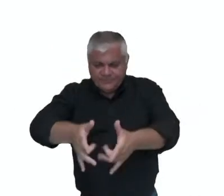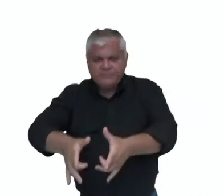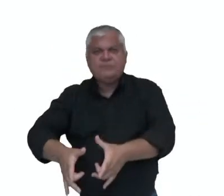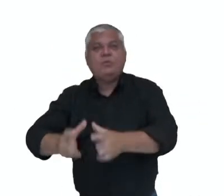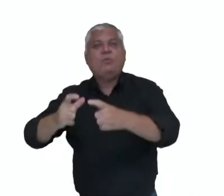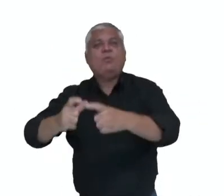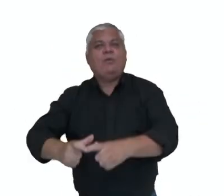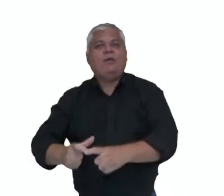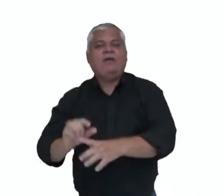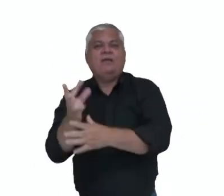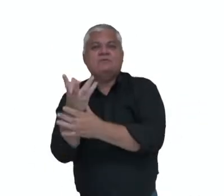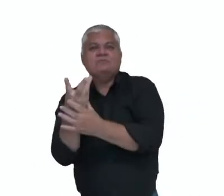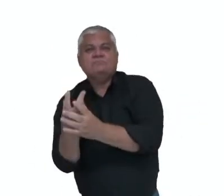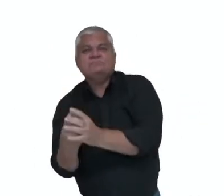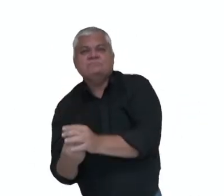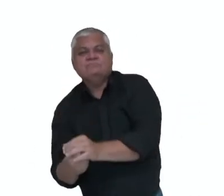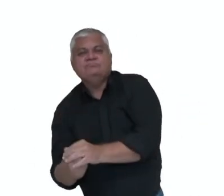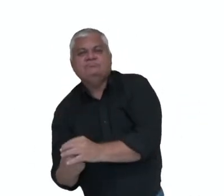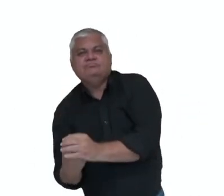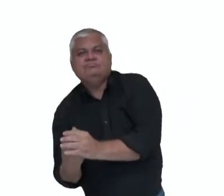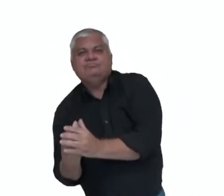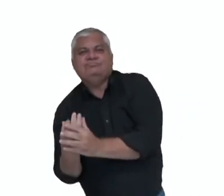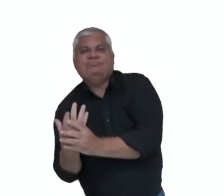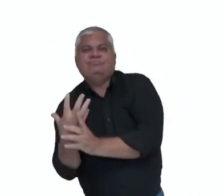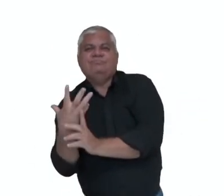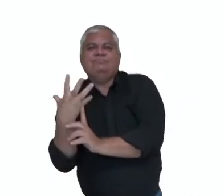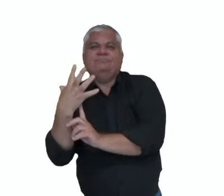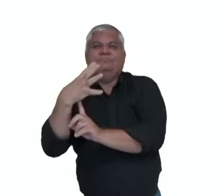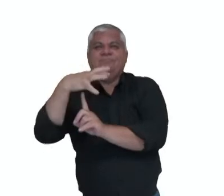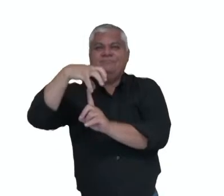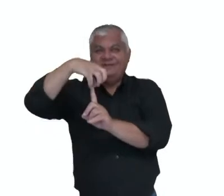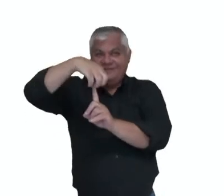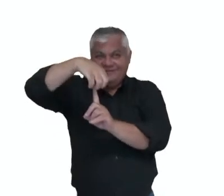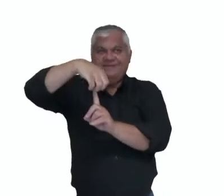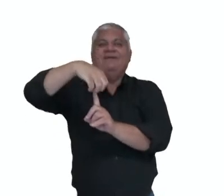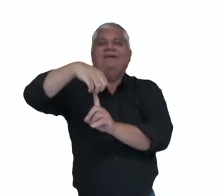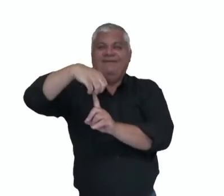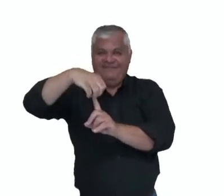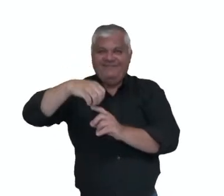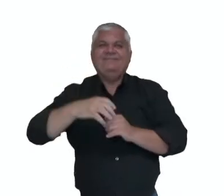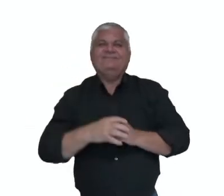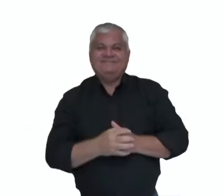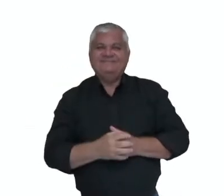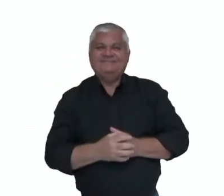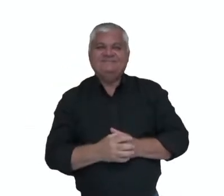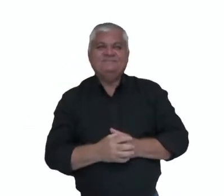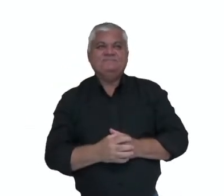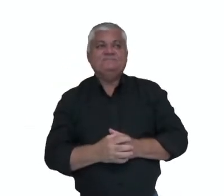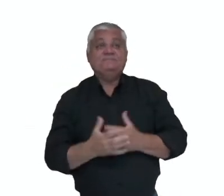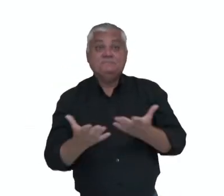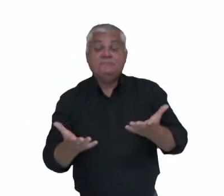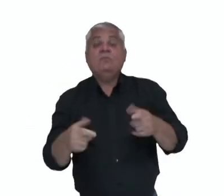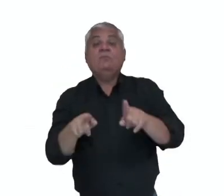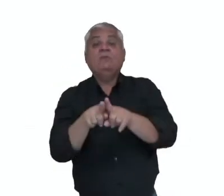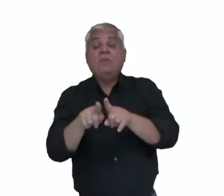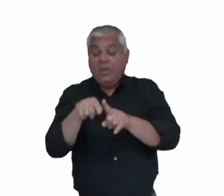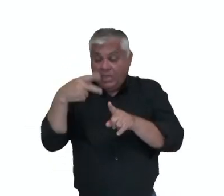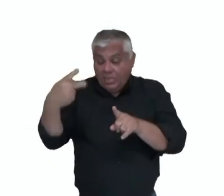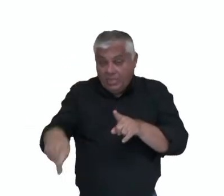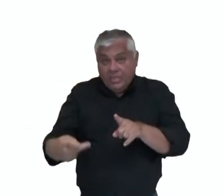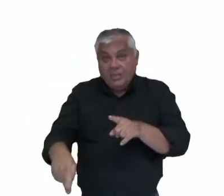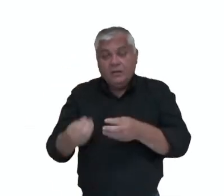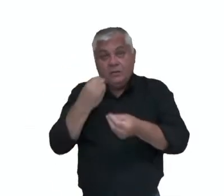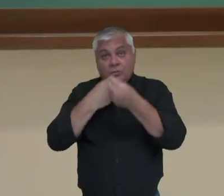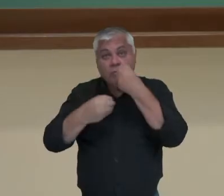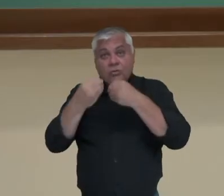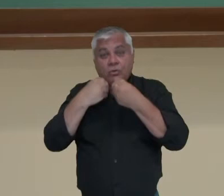no solo e aí sim, né, vão se fixar no substrato e formar o próximo cogumelo, ok? E o alimento deles é produto